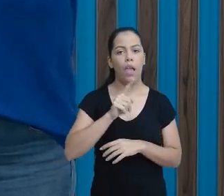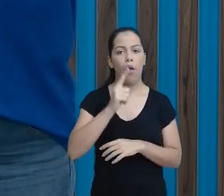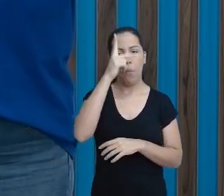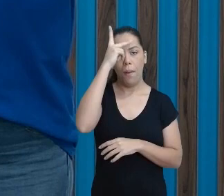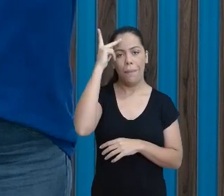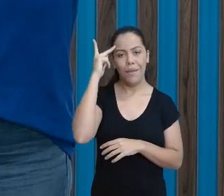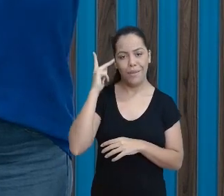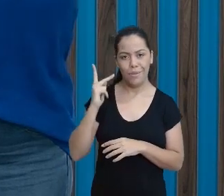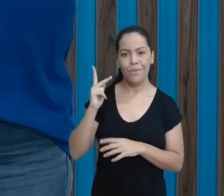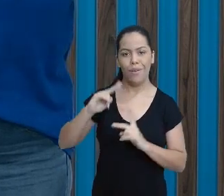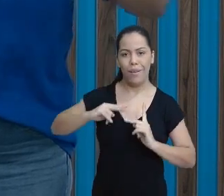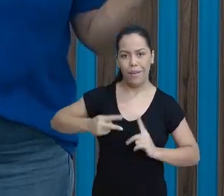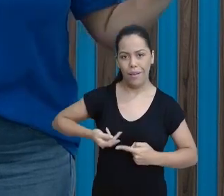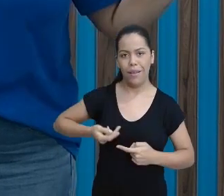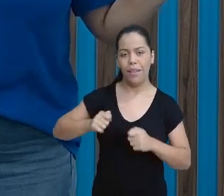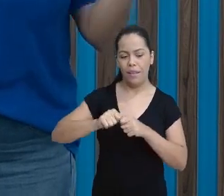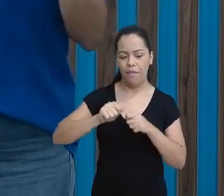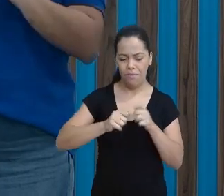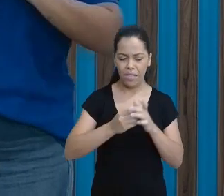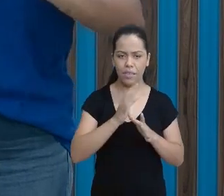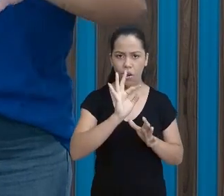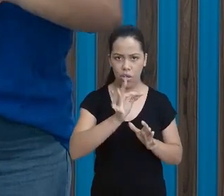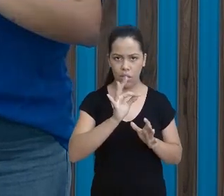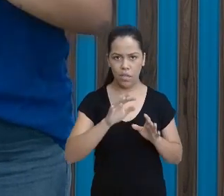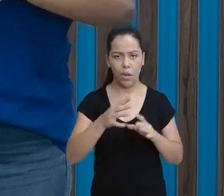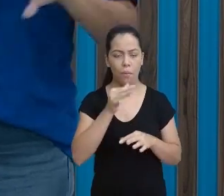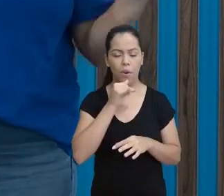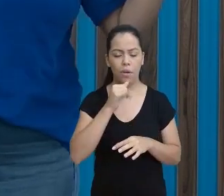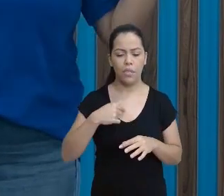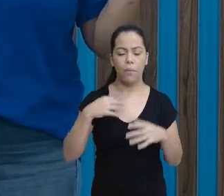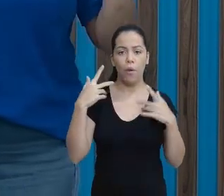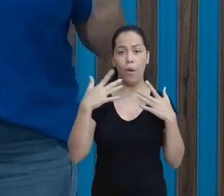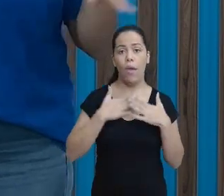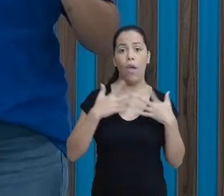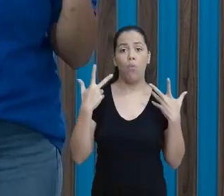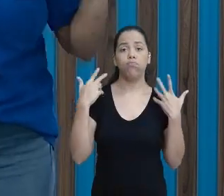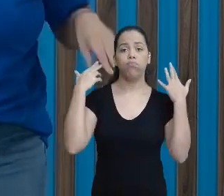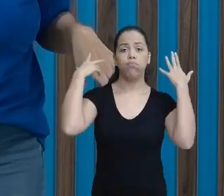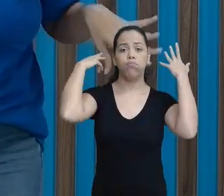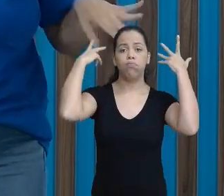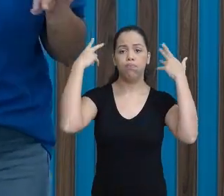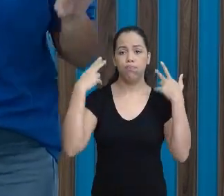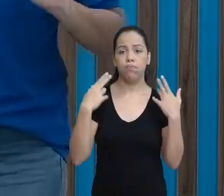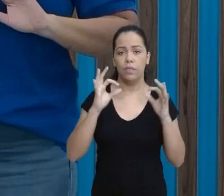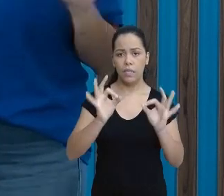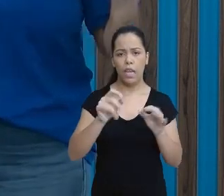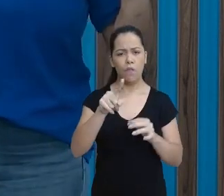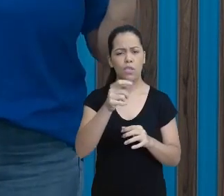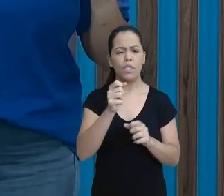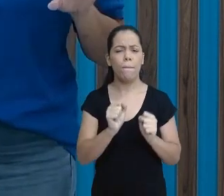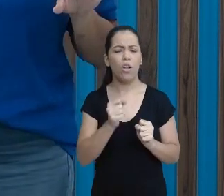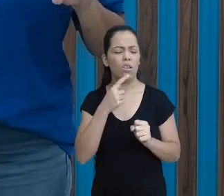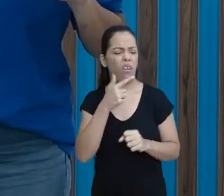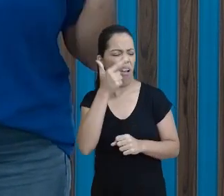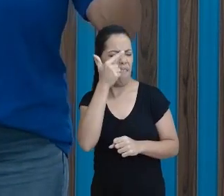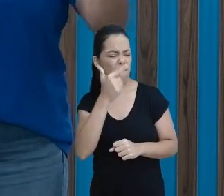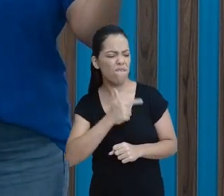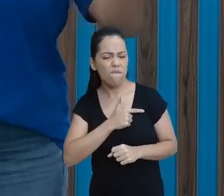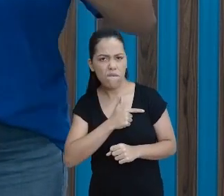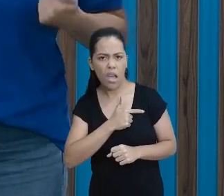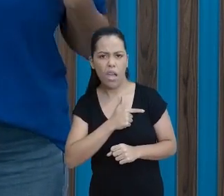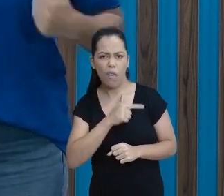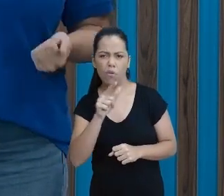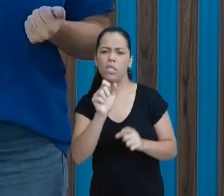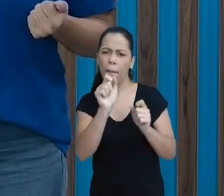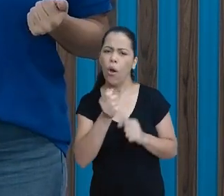aqui o cabelo, estou achando ótimo. Vocês podem estar achando horrível. Vocês podem achar o meu cabelo horrível. E vocês